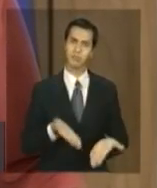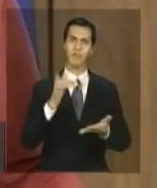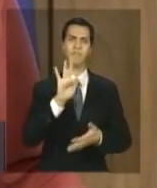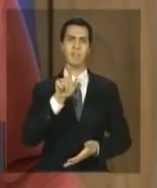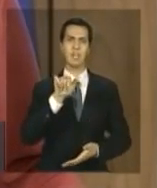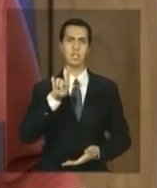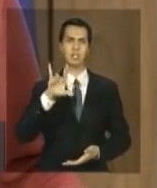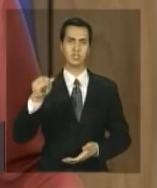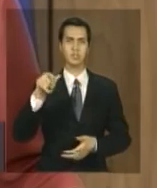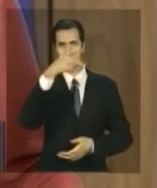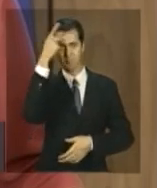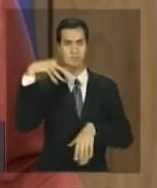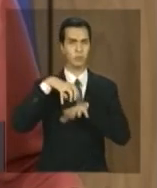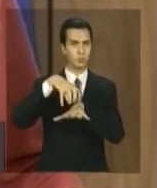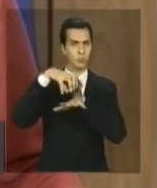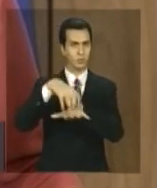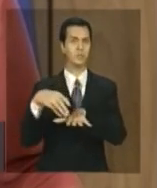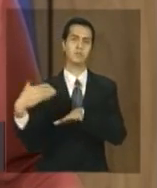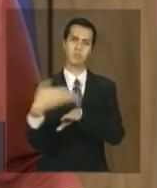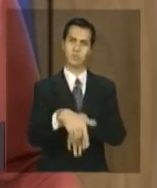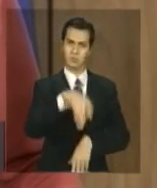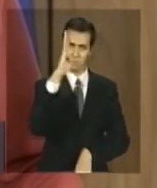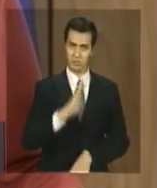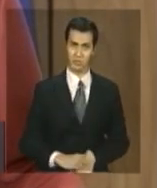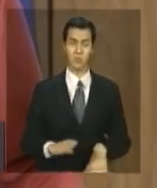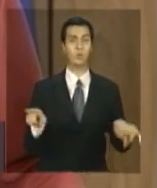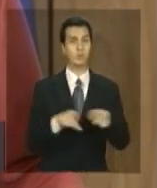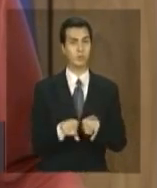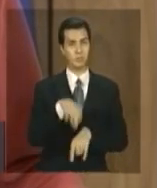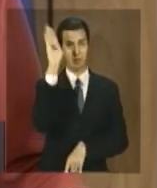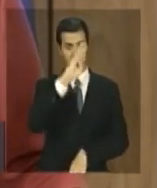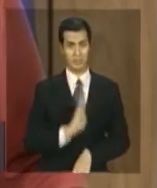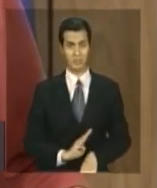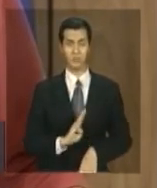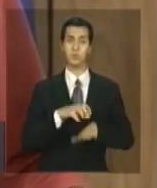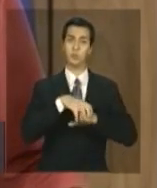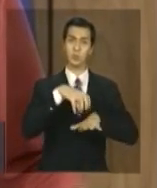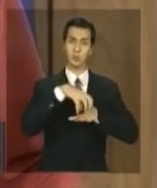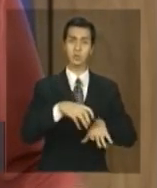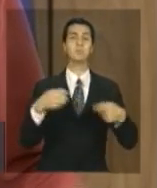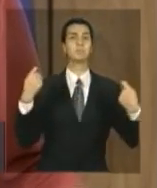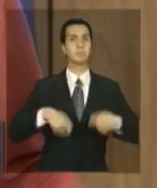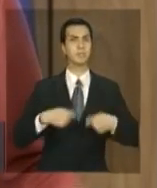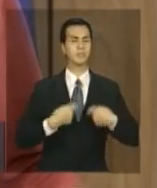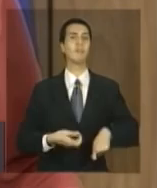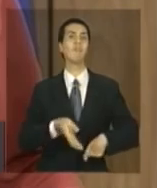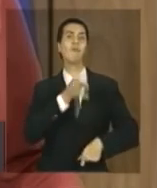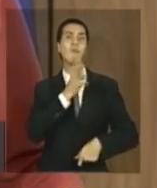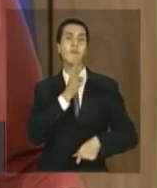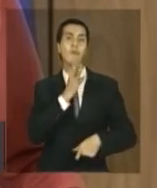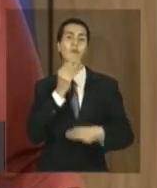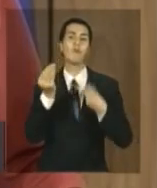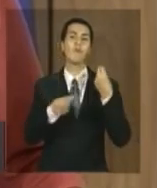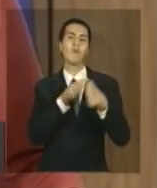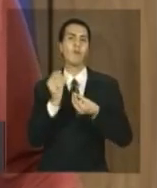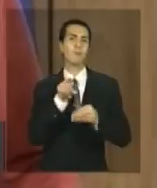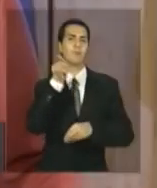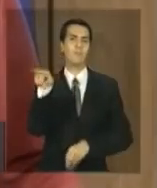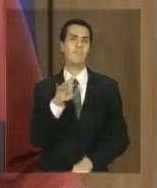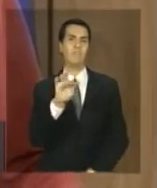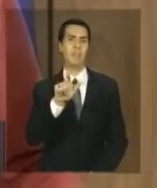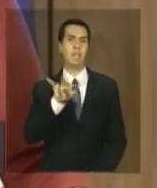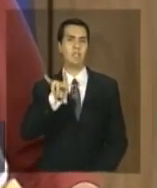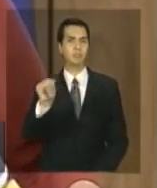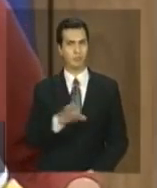Brasil. De outra parte, os turistas brasileiros precisam descobrir a Finlândia como